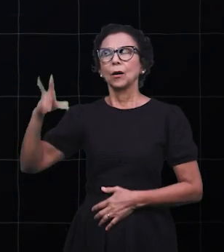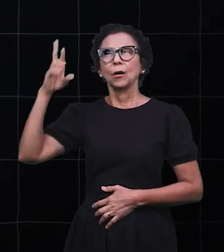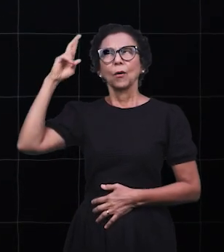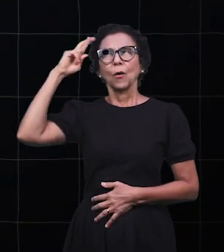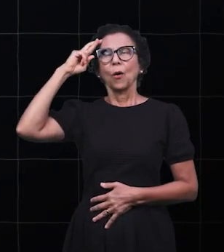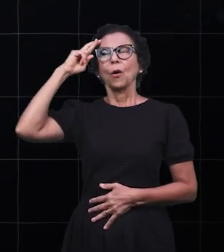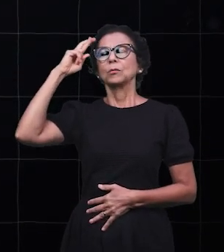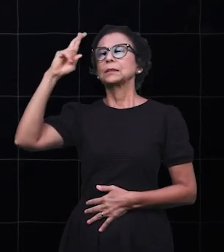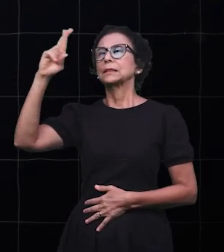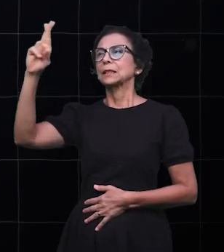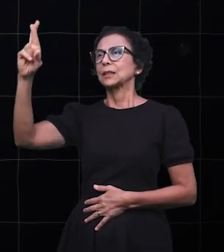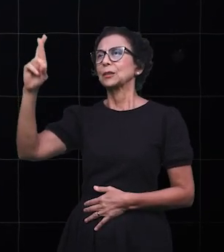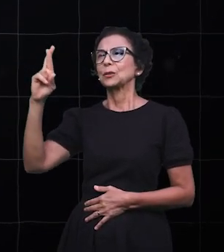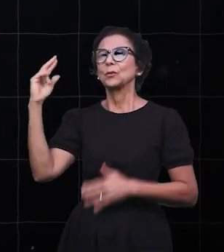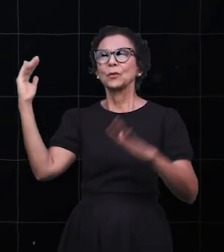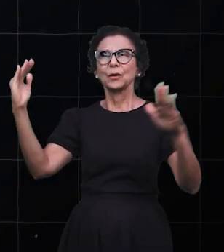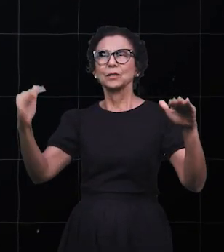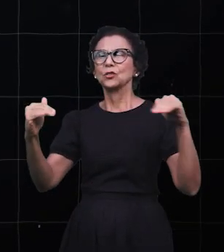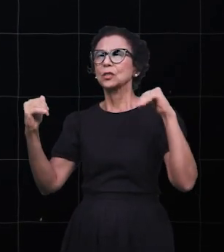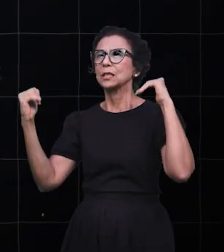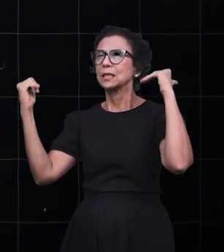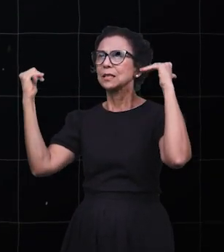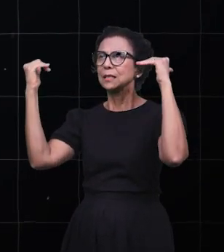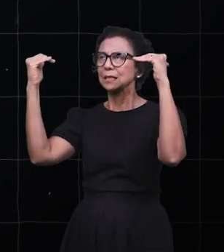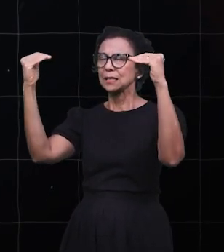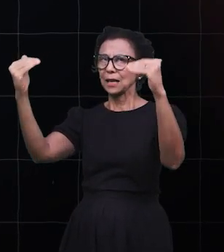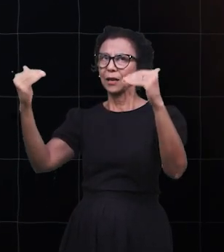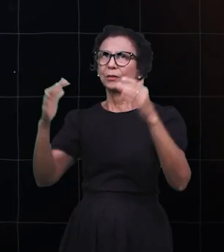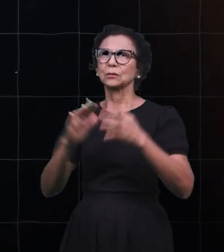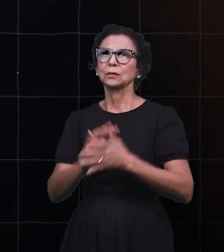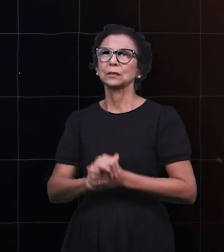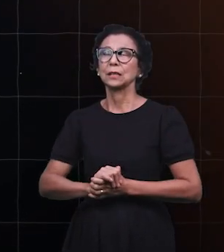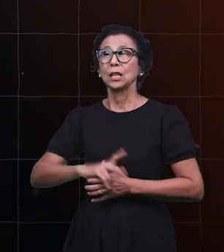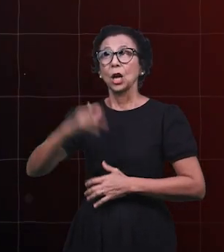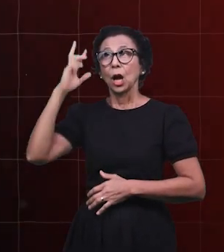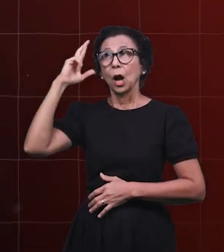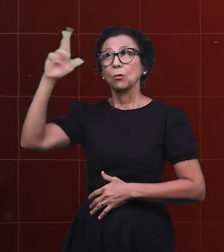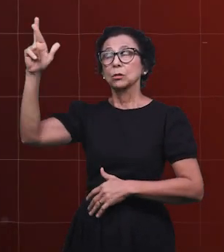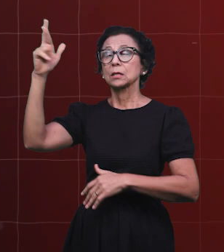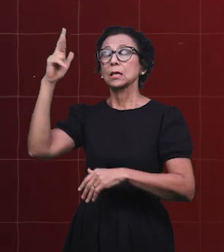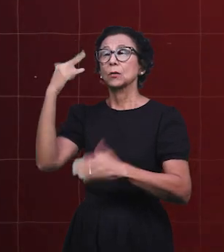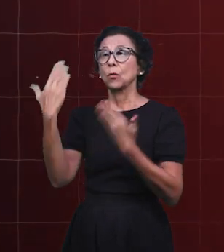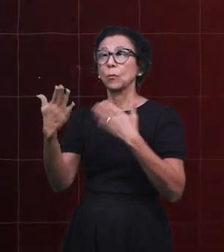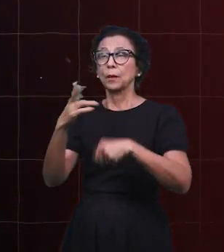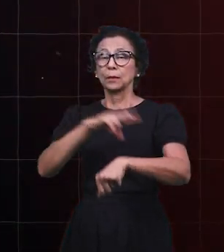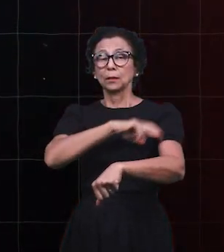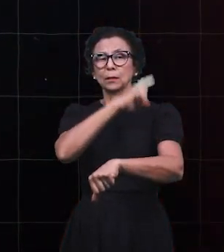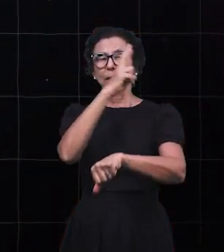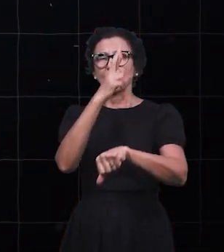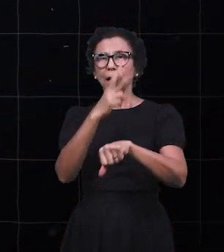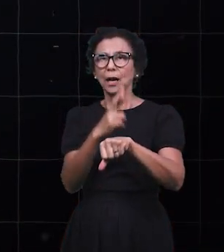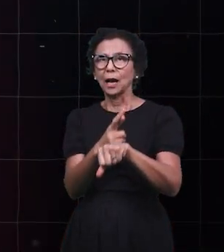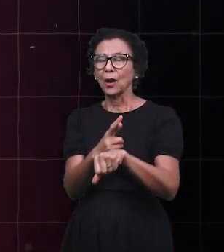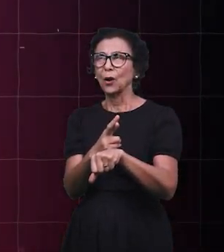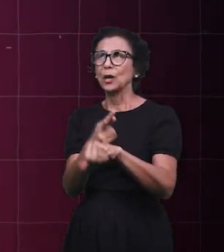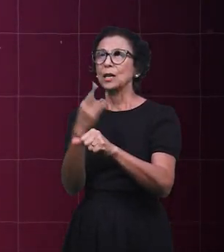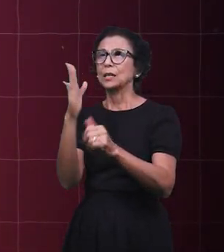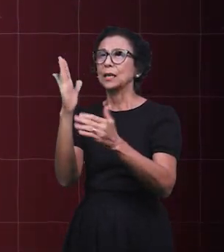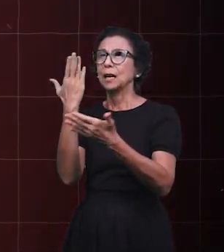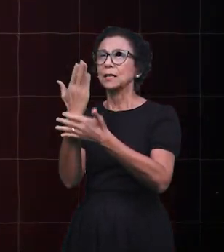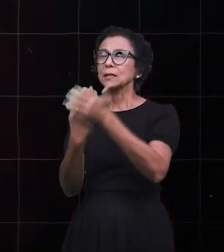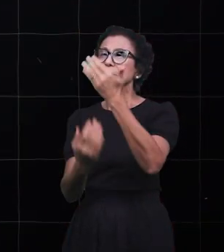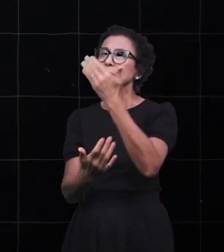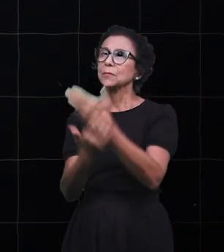Bendito seja o Senhor, minha rocha, que adestramento, adestra as minhas